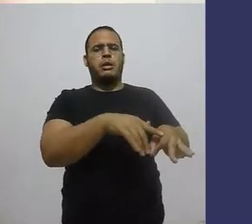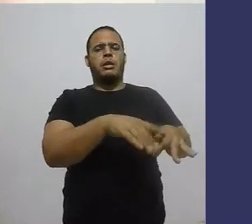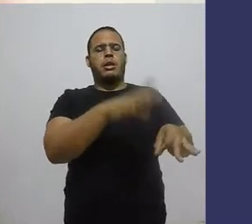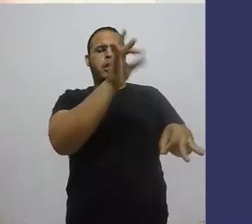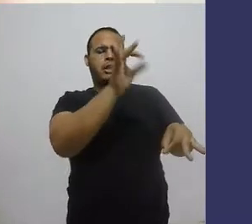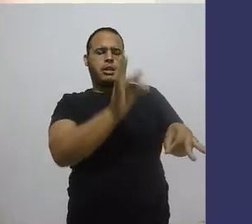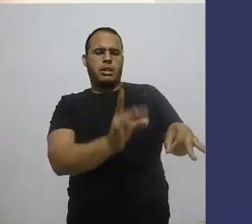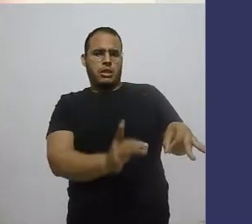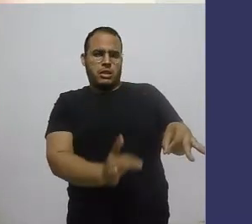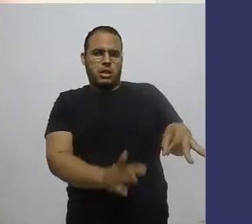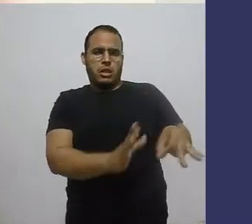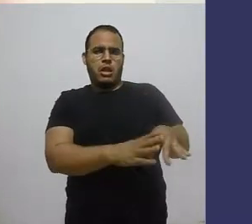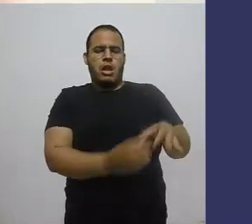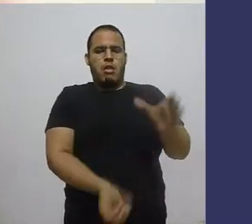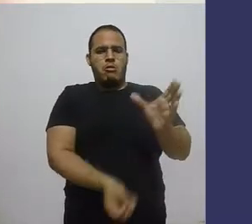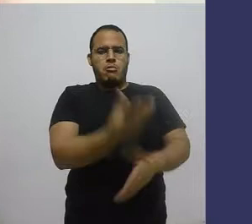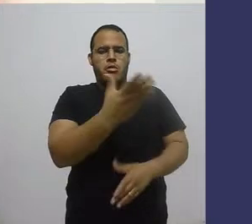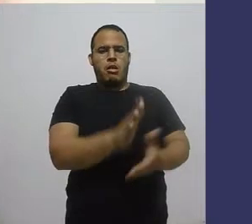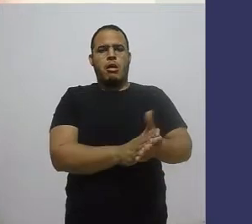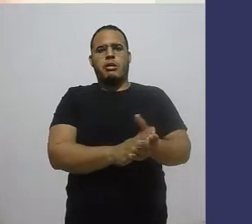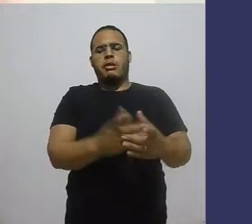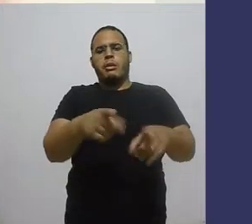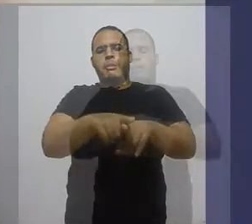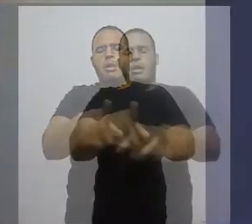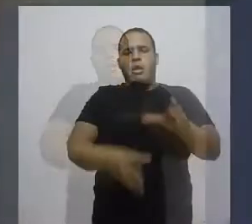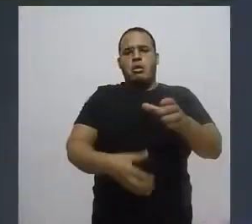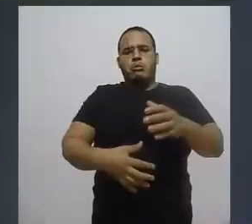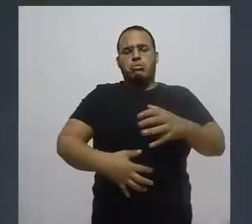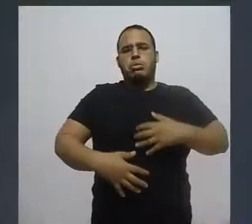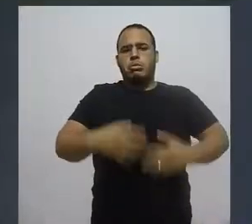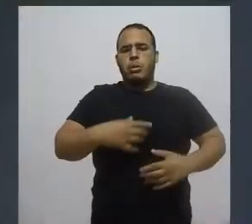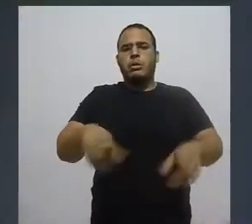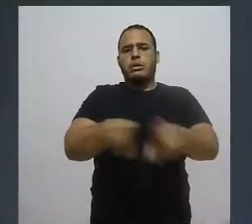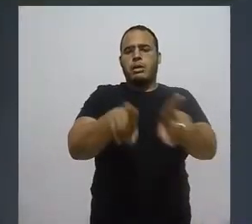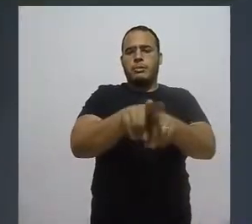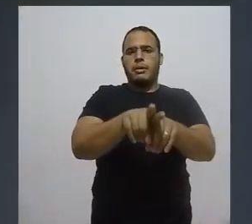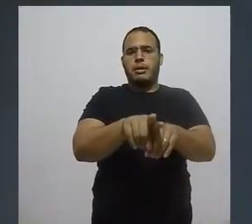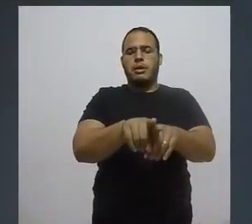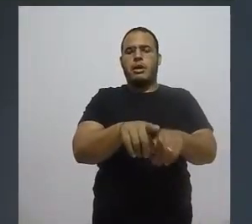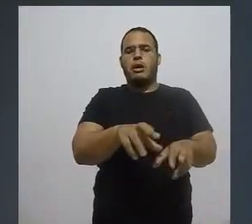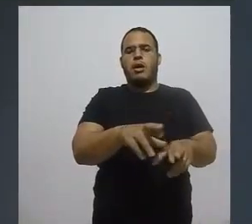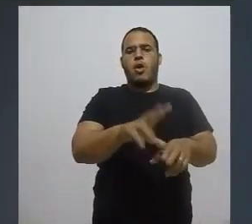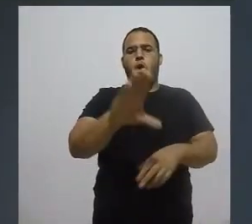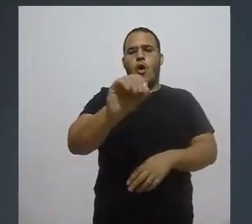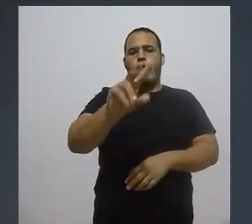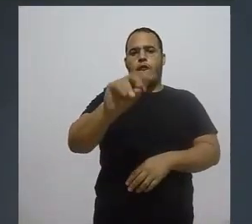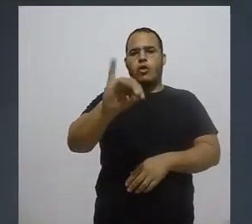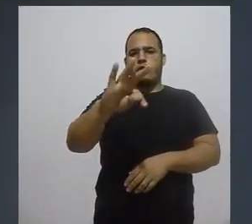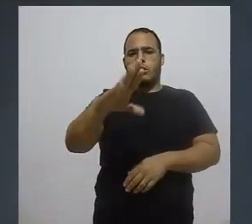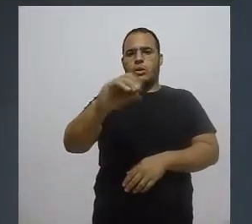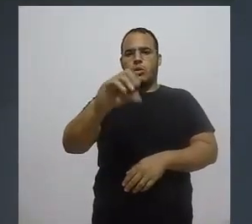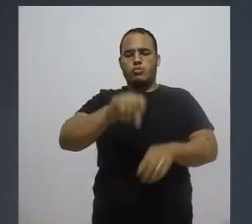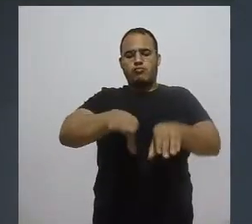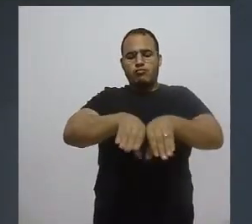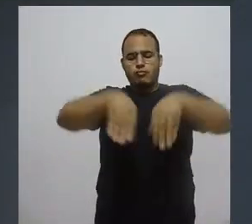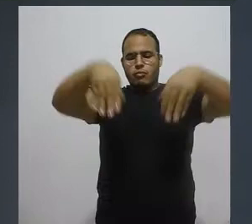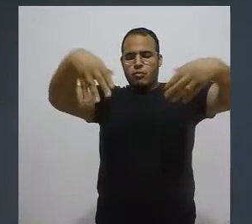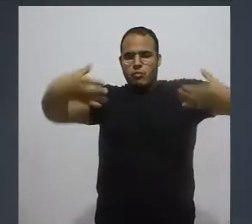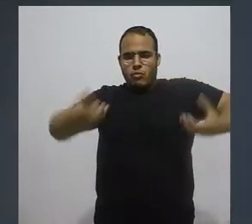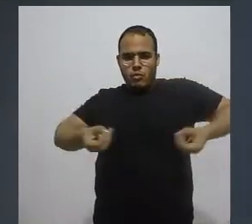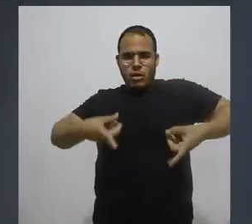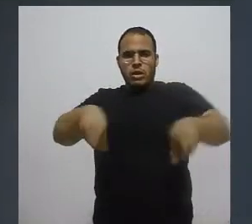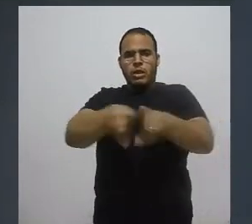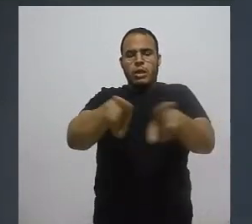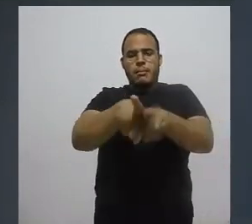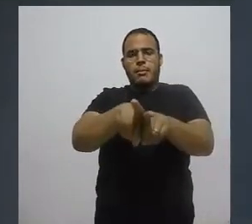antes que ele vai produzir órgão, que também pode ser comumente chamado de os ovócitos, que também são chamados de óvulo.